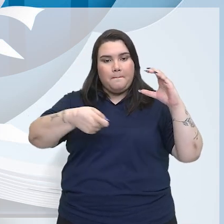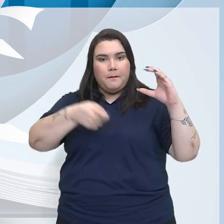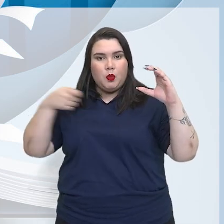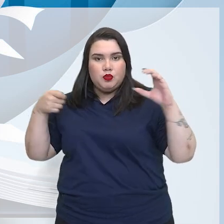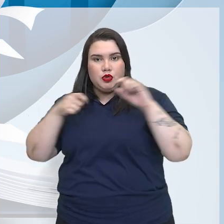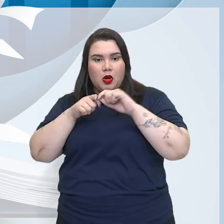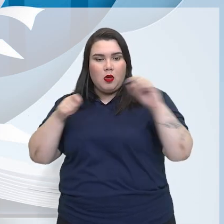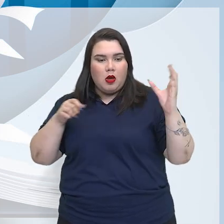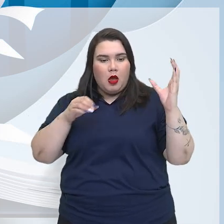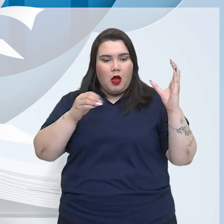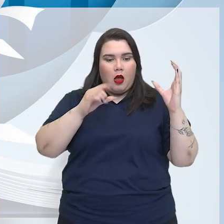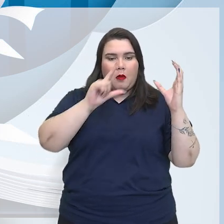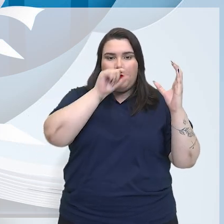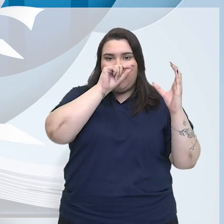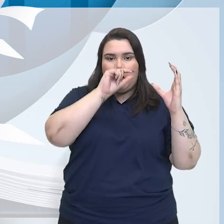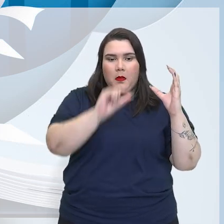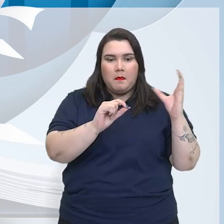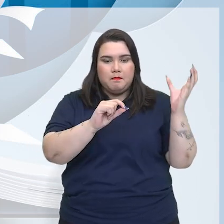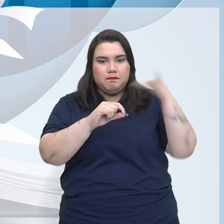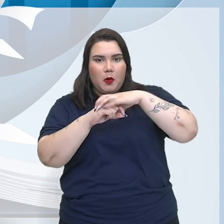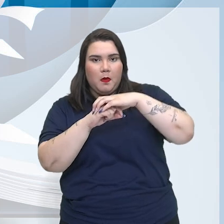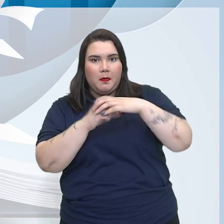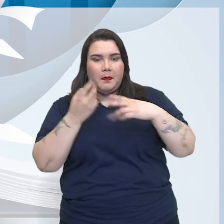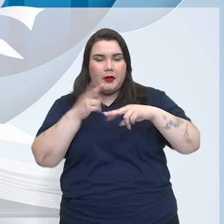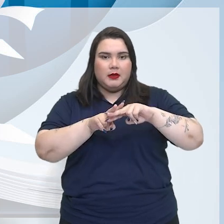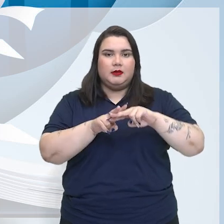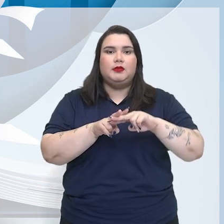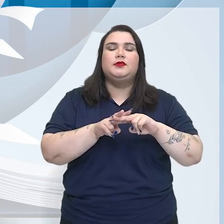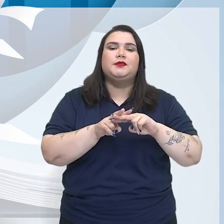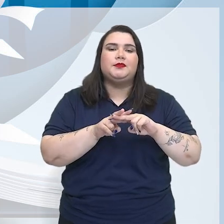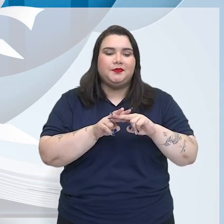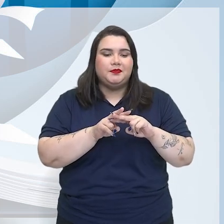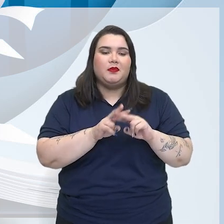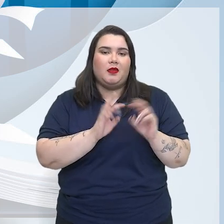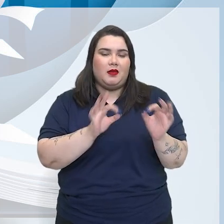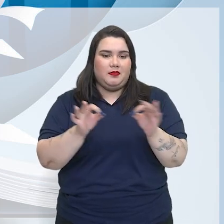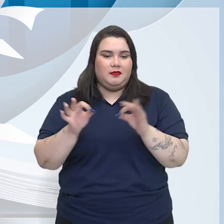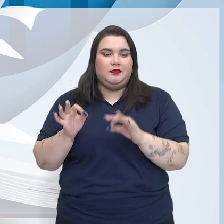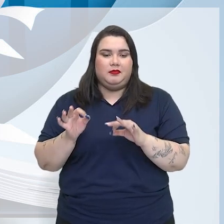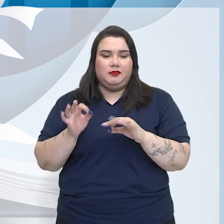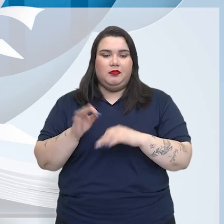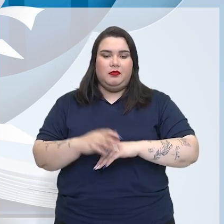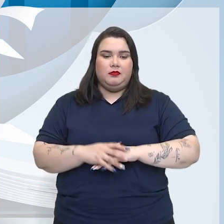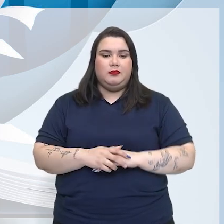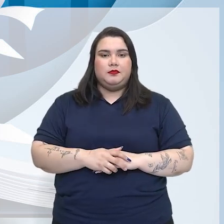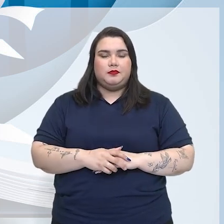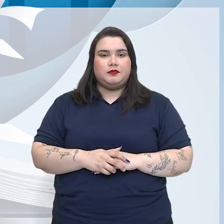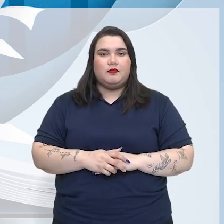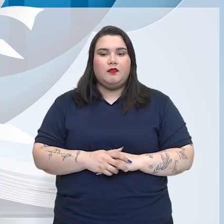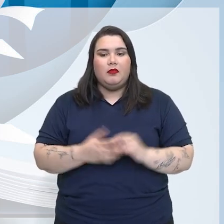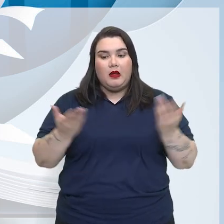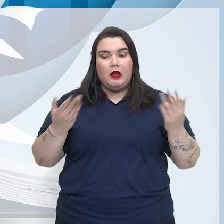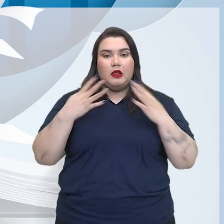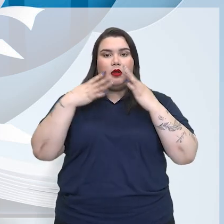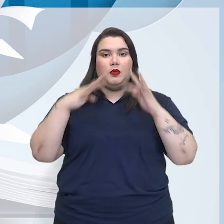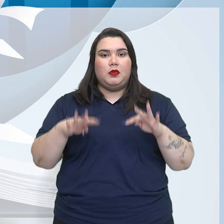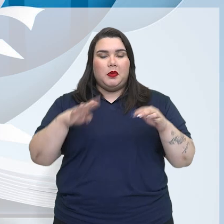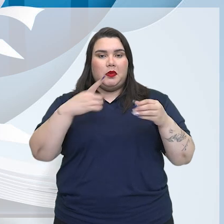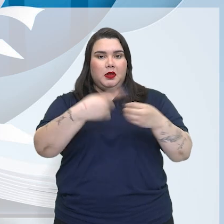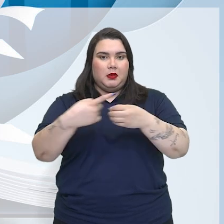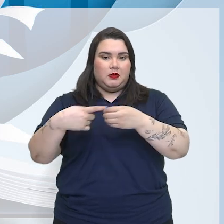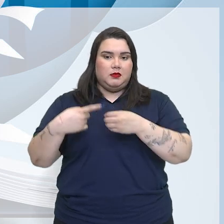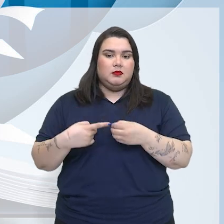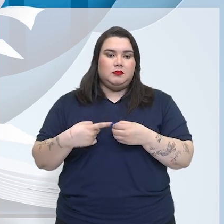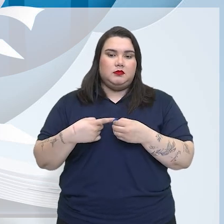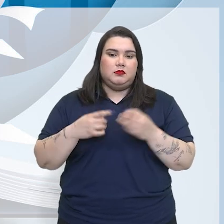fica preso. Então, alçapão é uma forma, uma armadilha para pegar pássaros. Tá muito comum no interior.